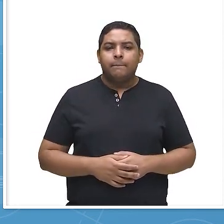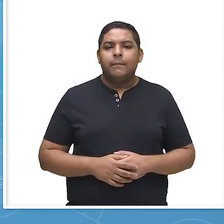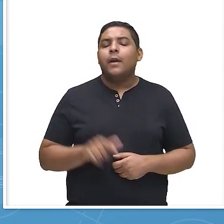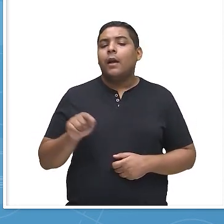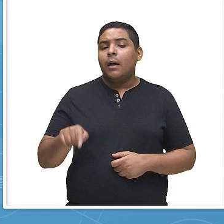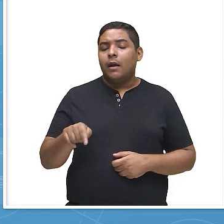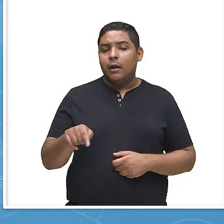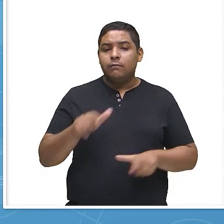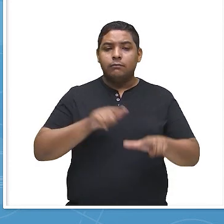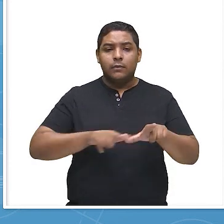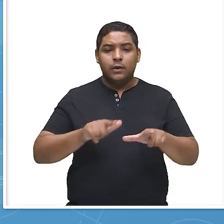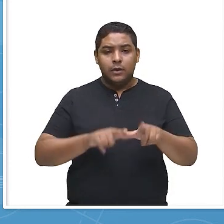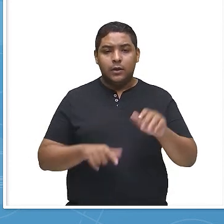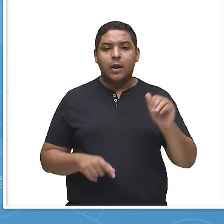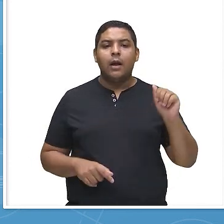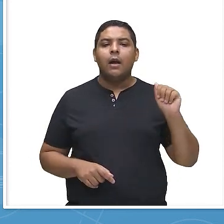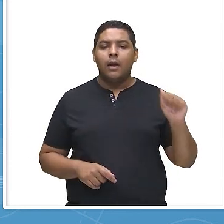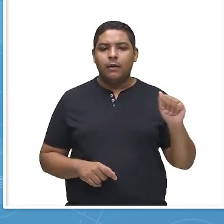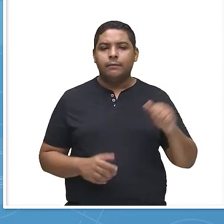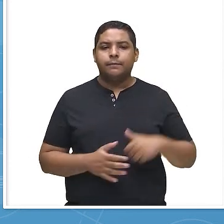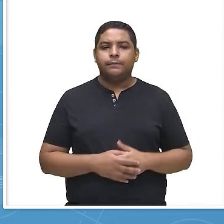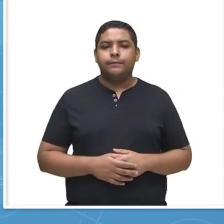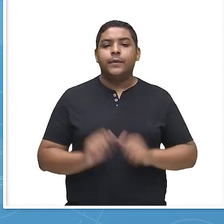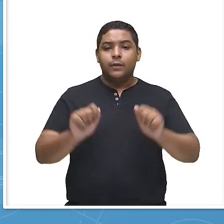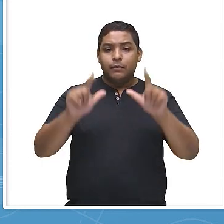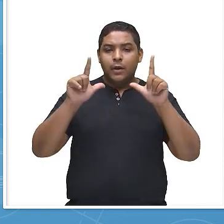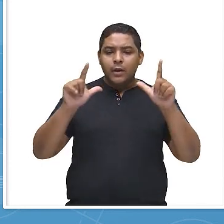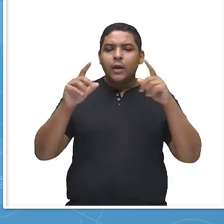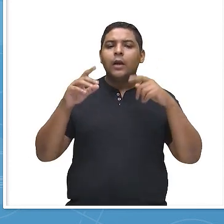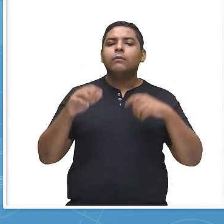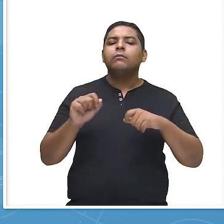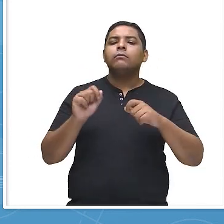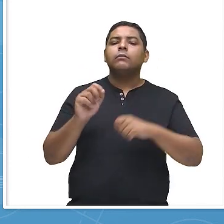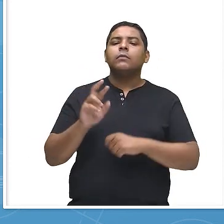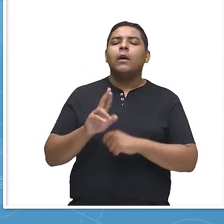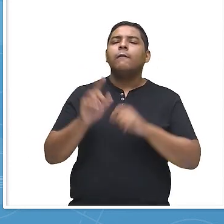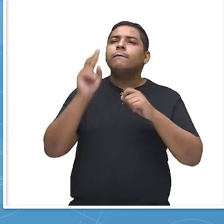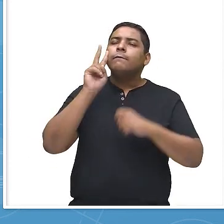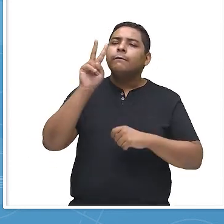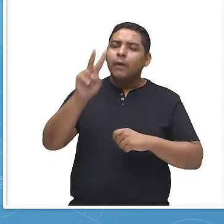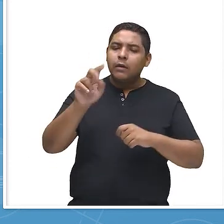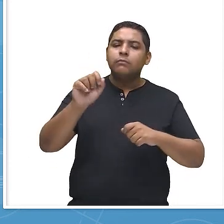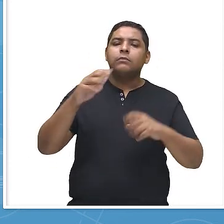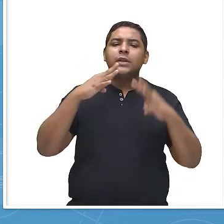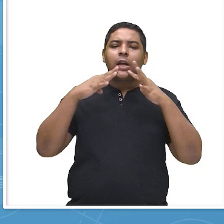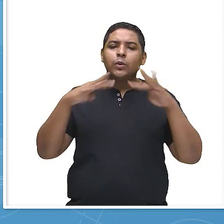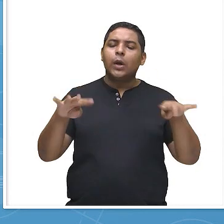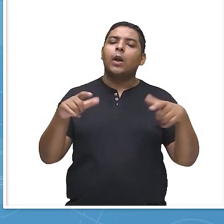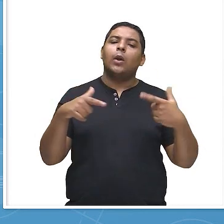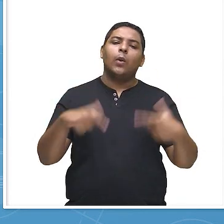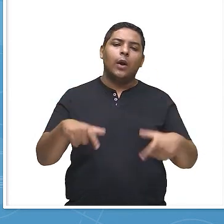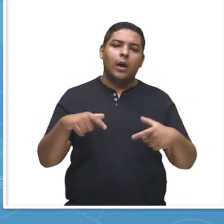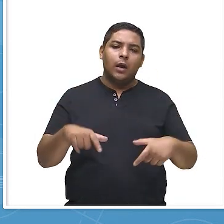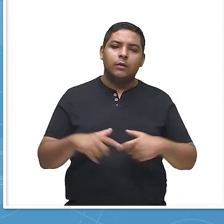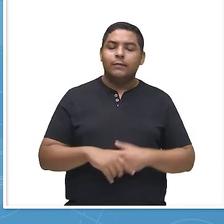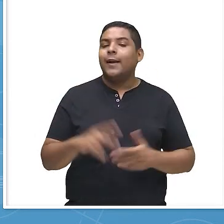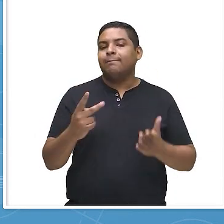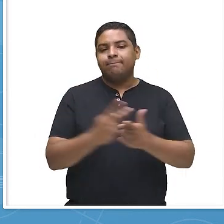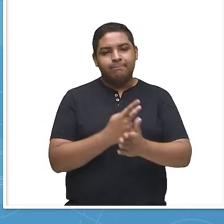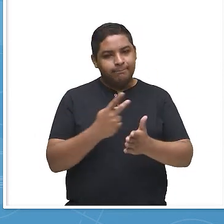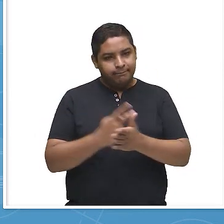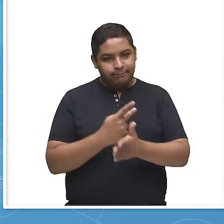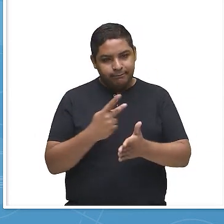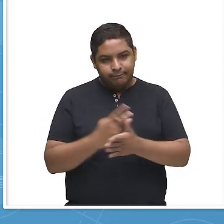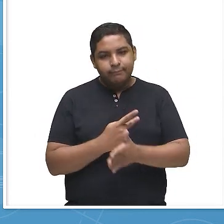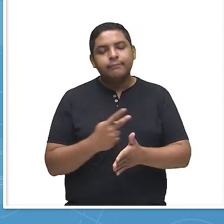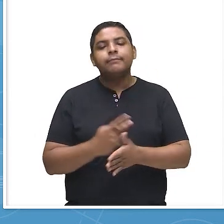A. As paisagens representam apenas elementos naturais em determinado lugar. Então a alternativa incorreta aí